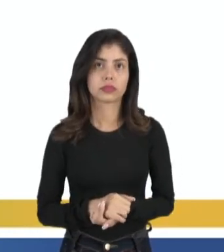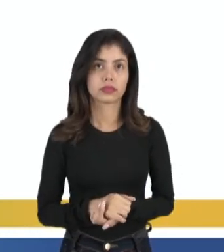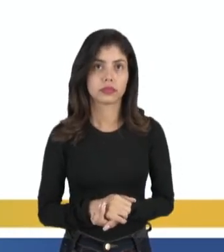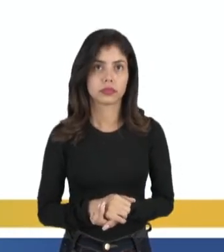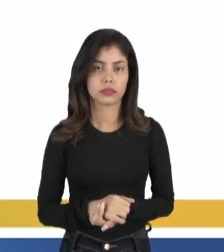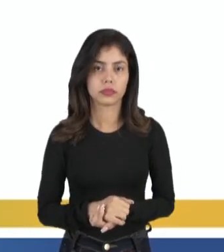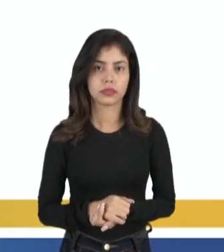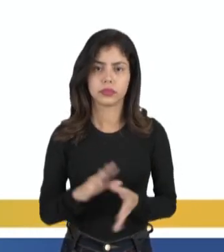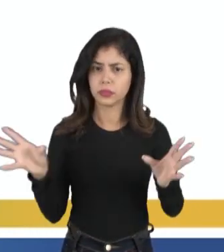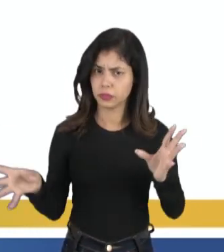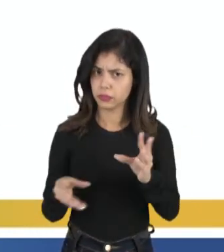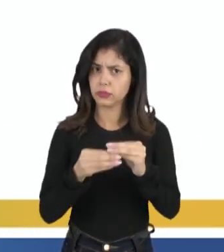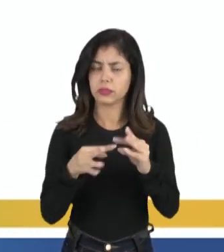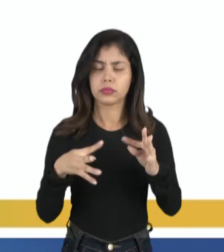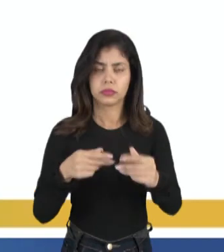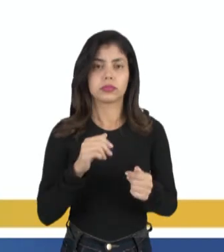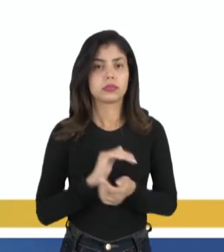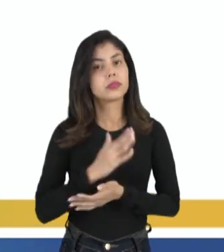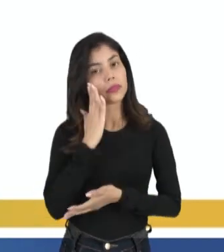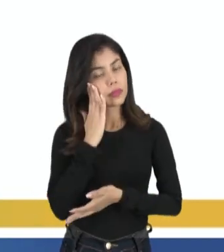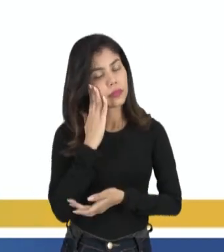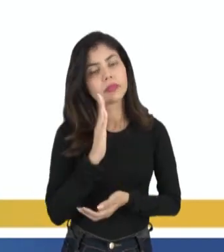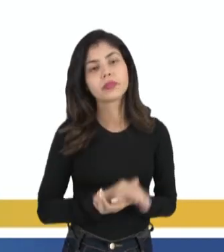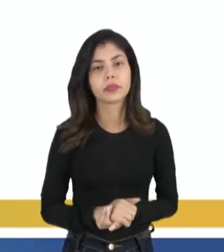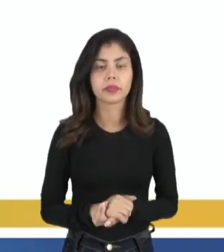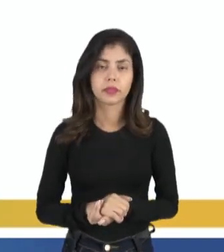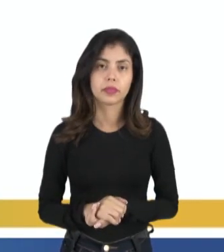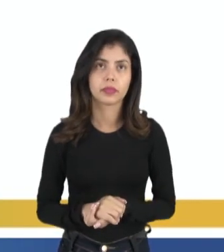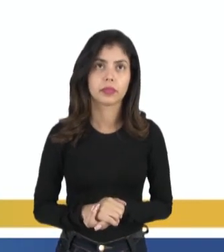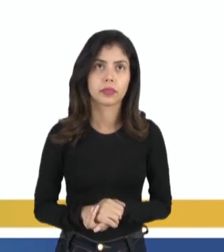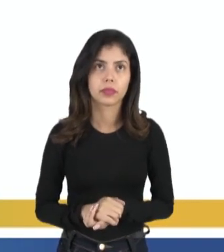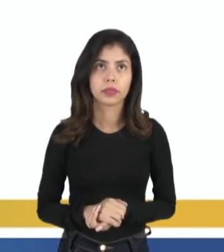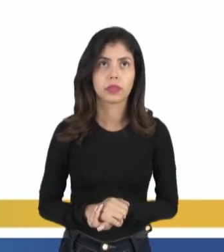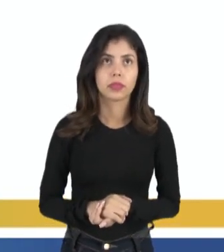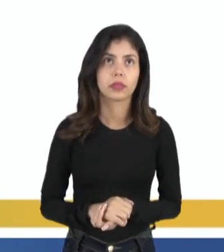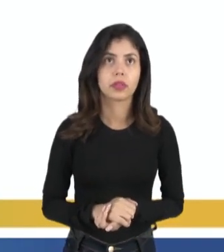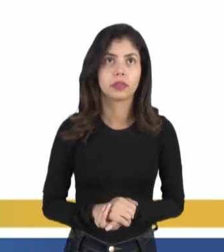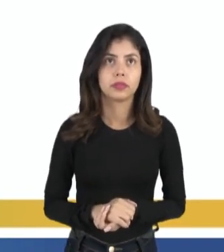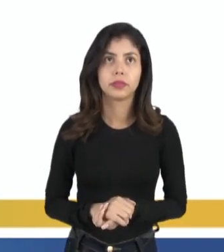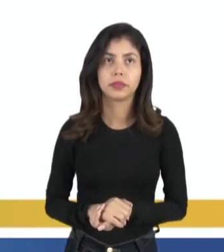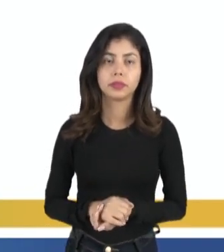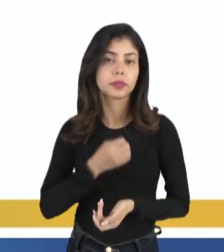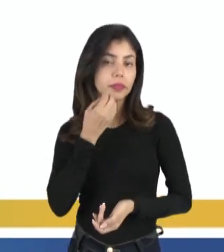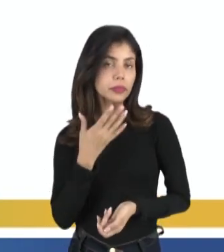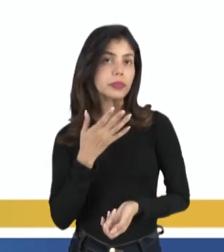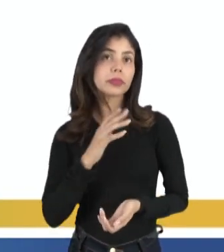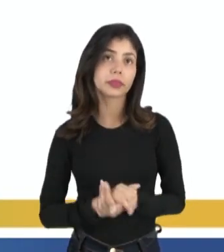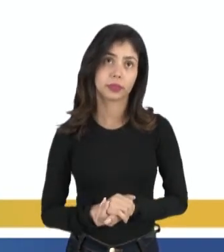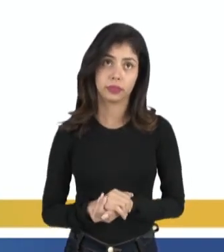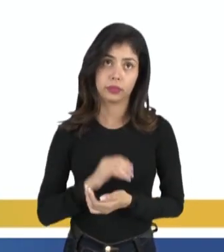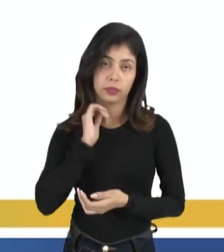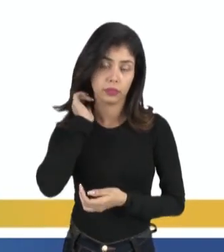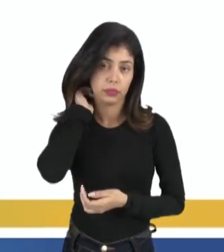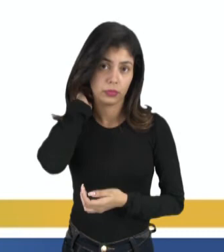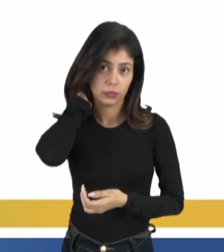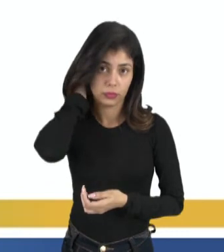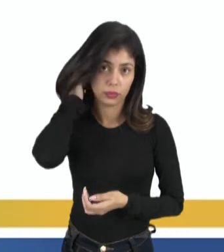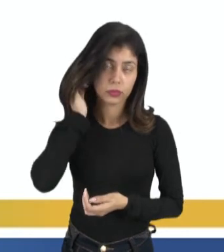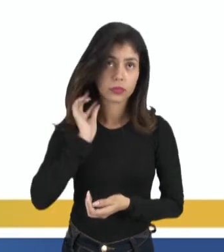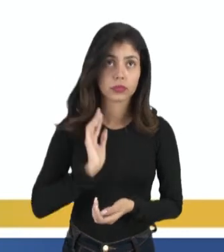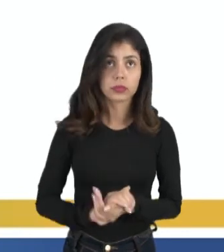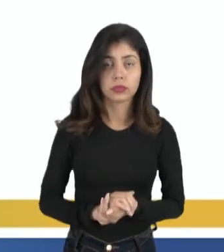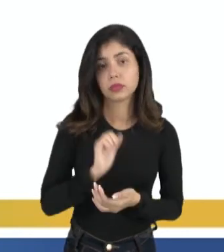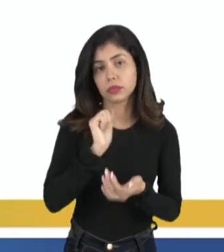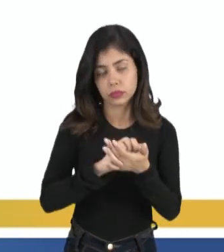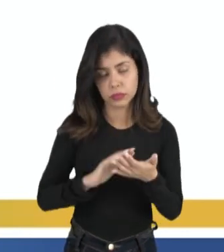complexo às vezes disse entender na bom então nós vamos